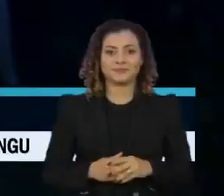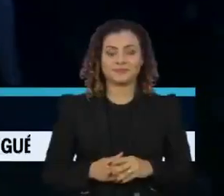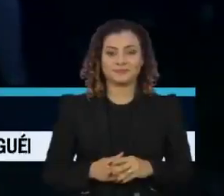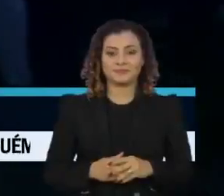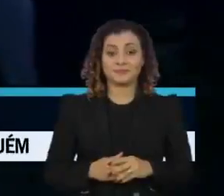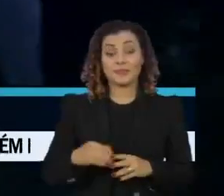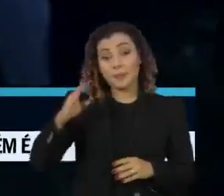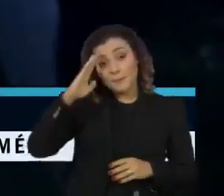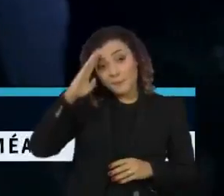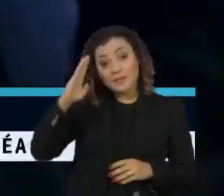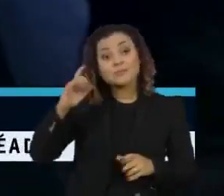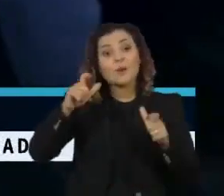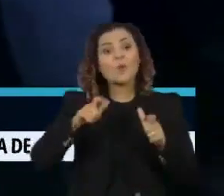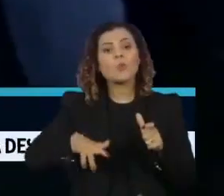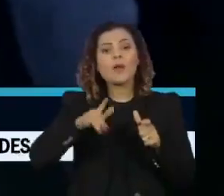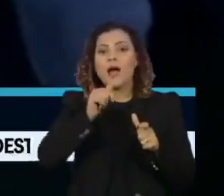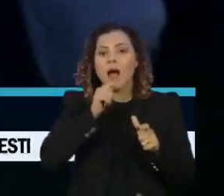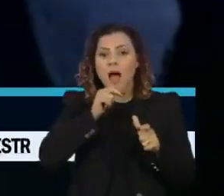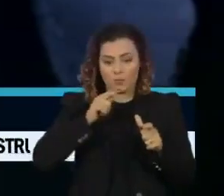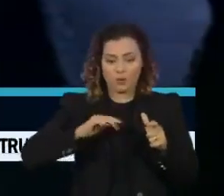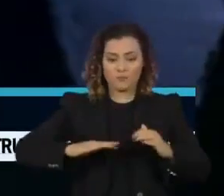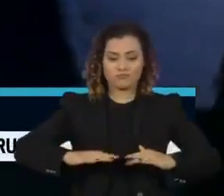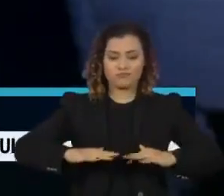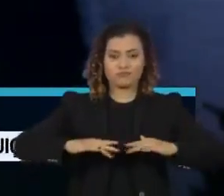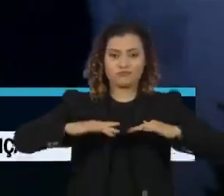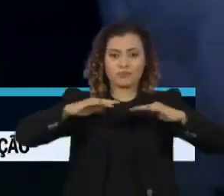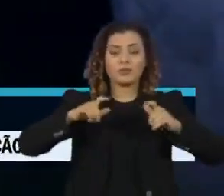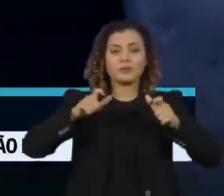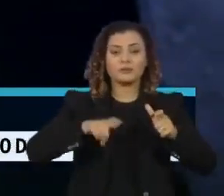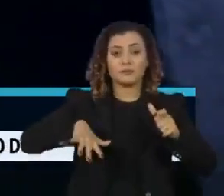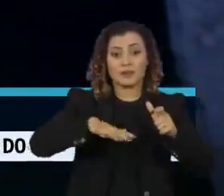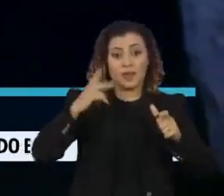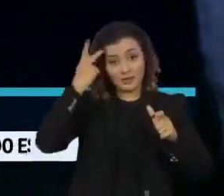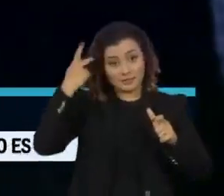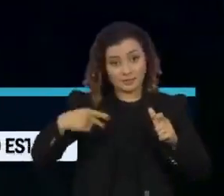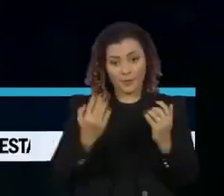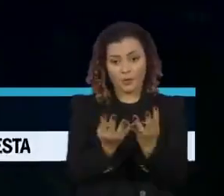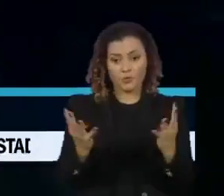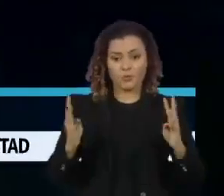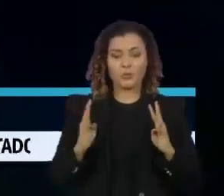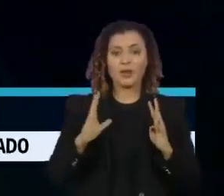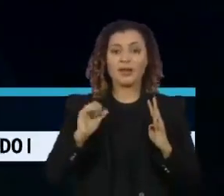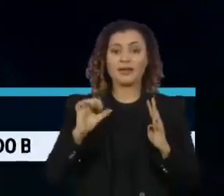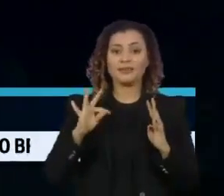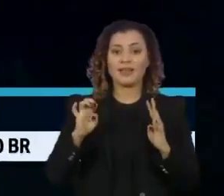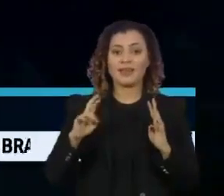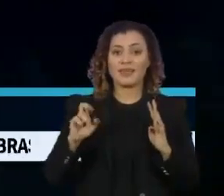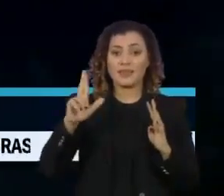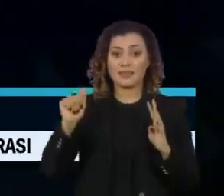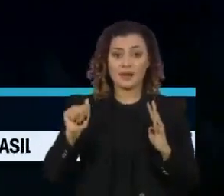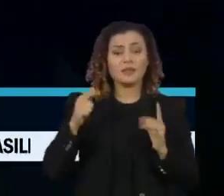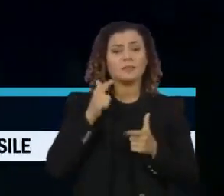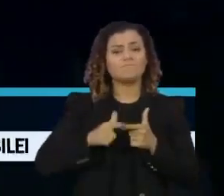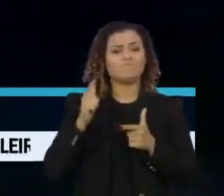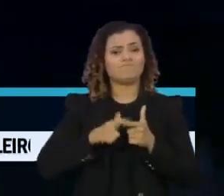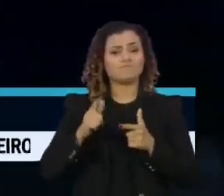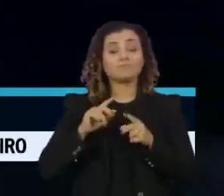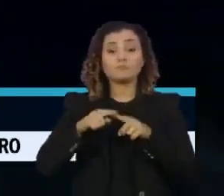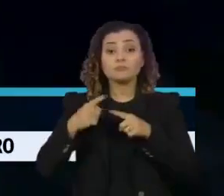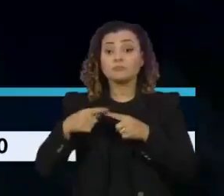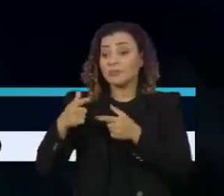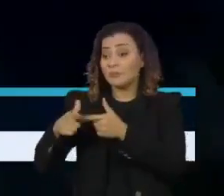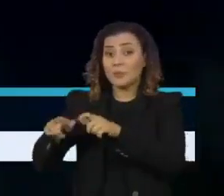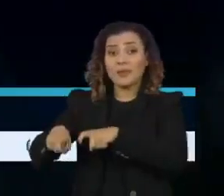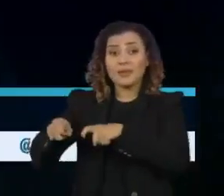principal reservatório da Grande São Paulo, o sistema Cantareira, entrou em nível de alerta por causa da seca. A crise hídrica chegou à agricultura